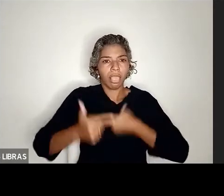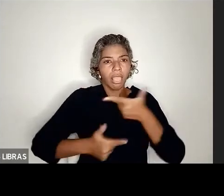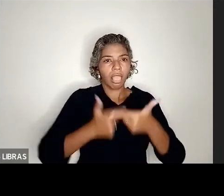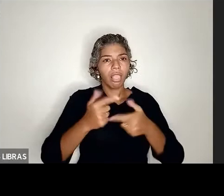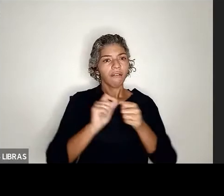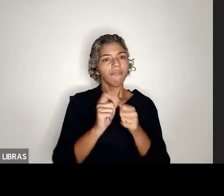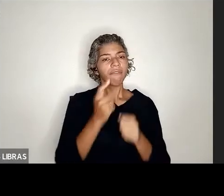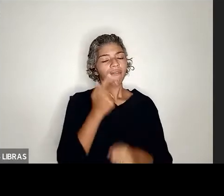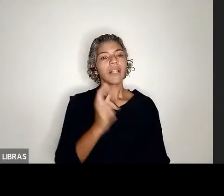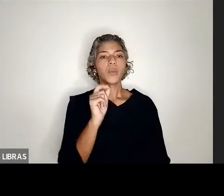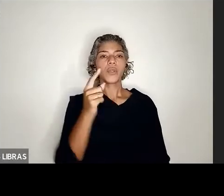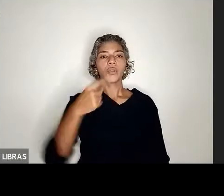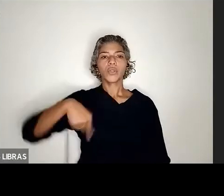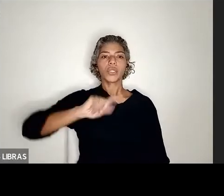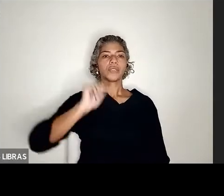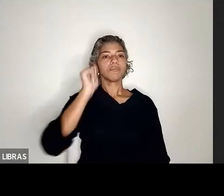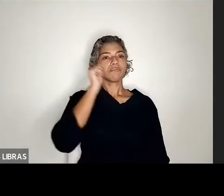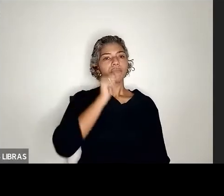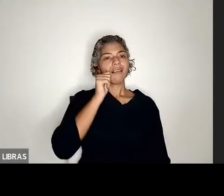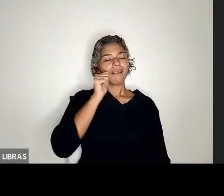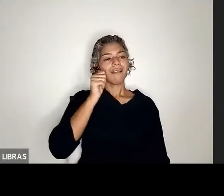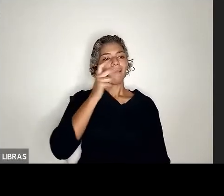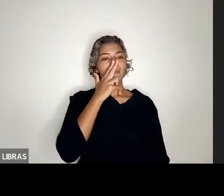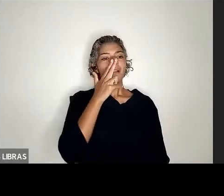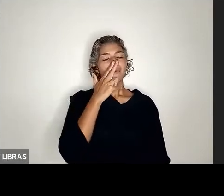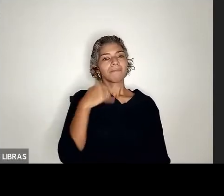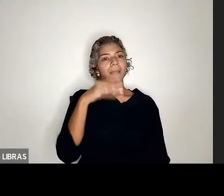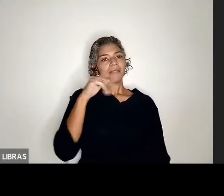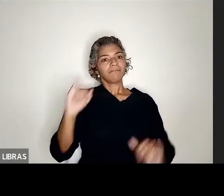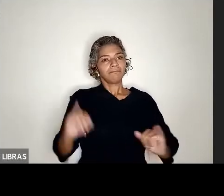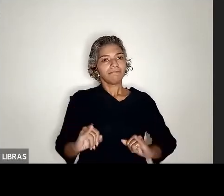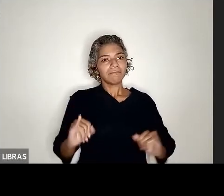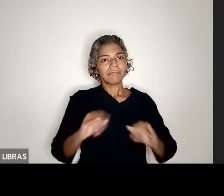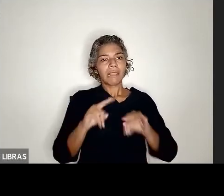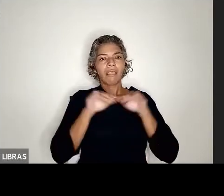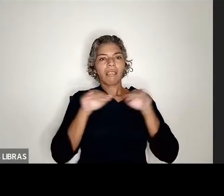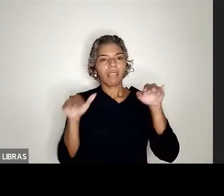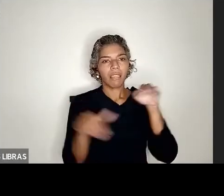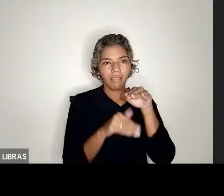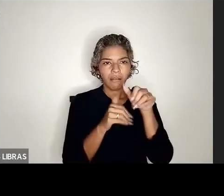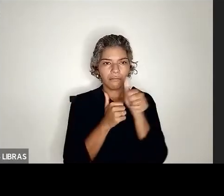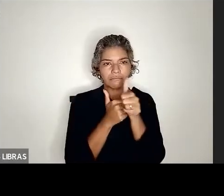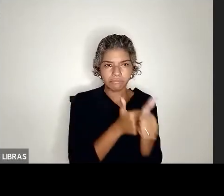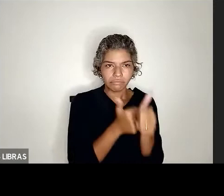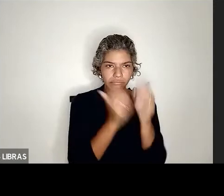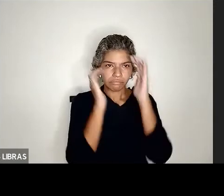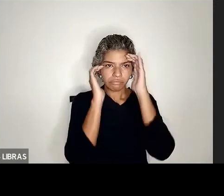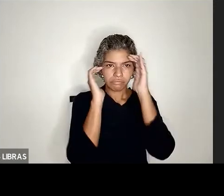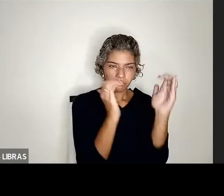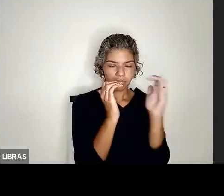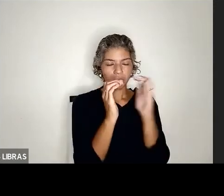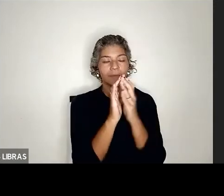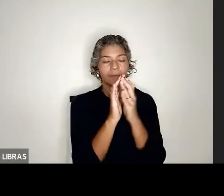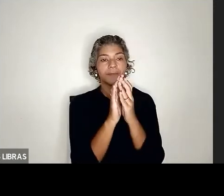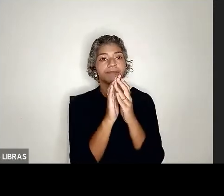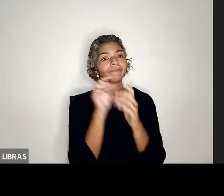né, em situação de vulnerabilidade e subalternidade. E